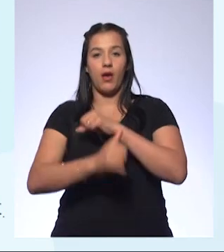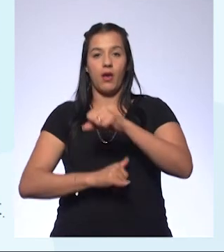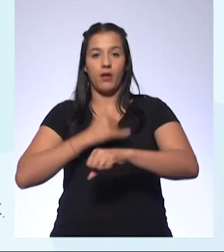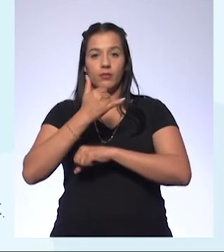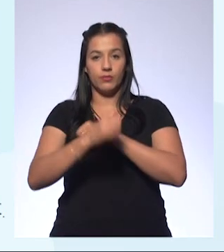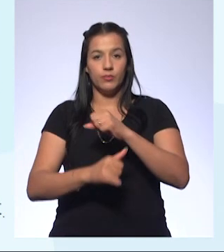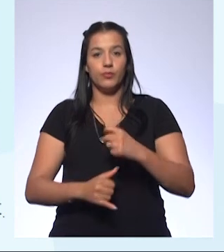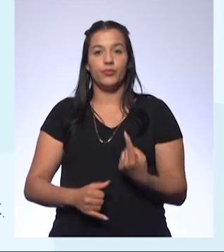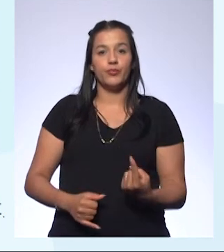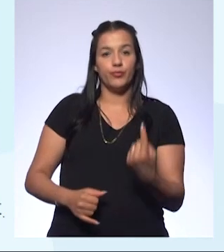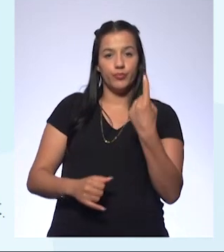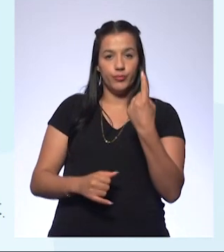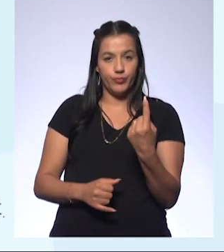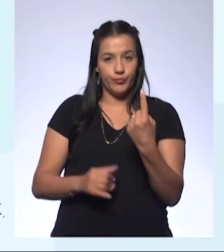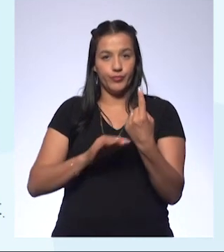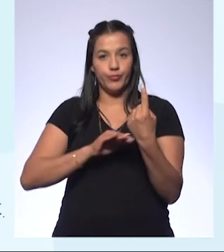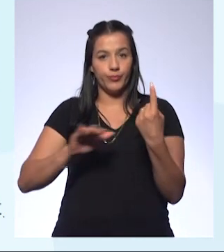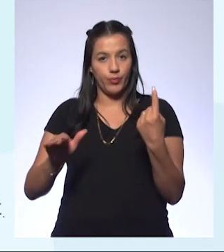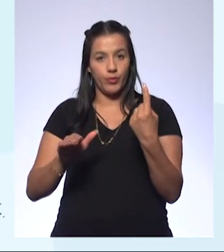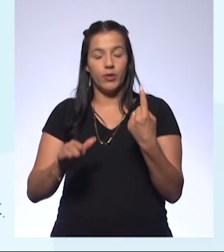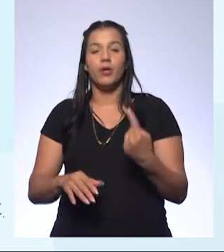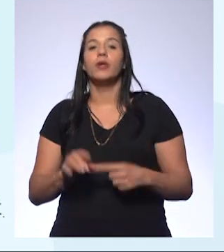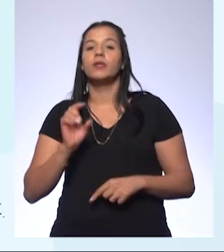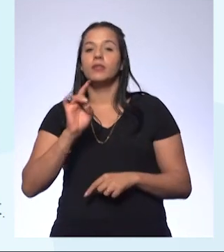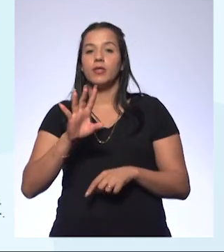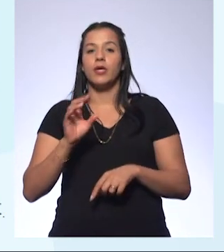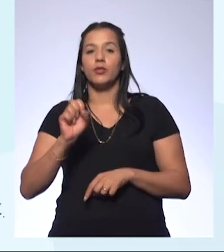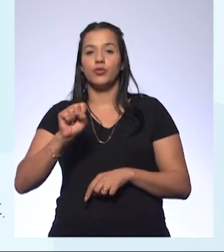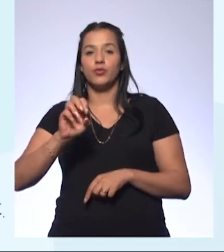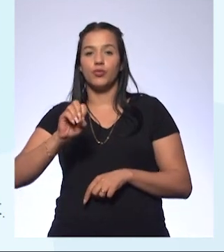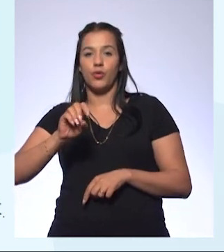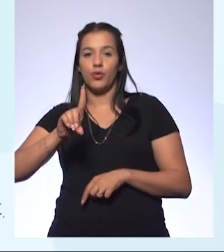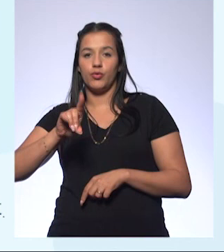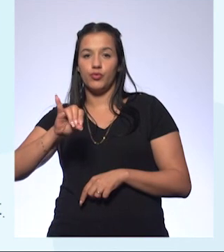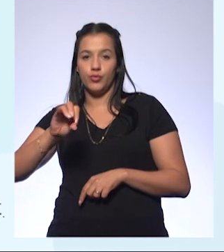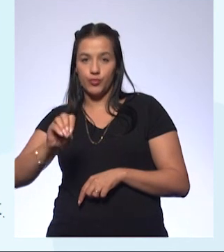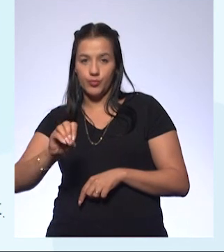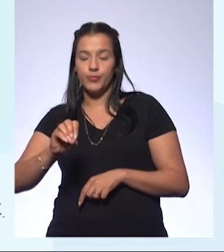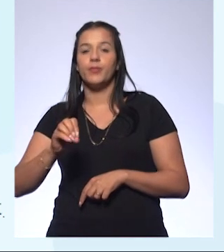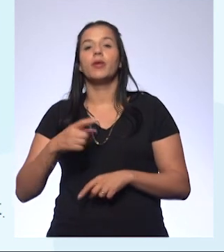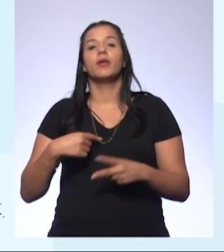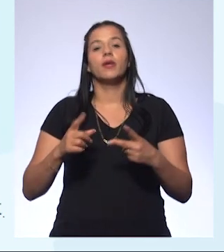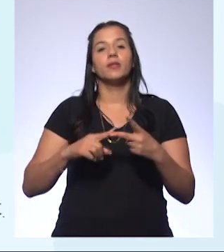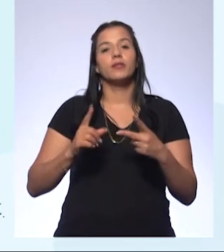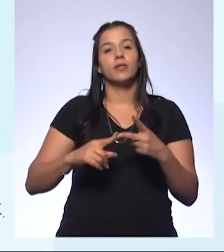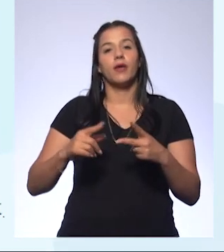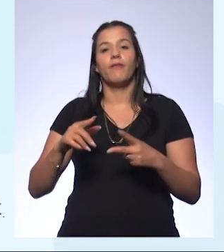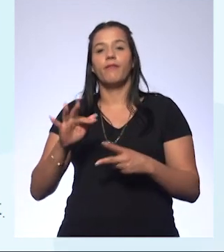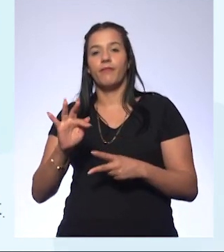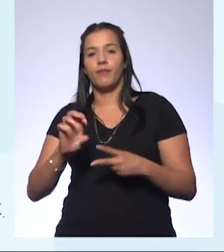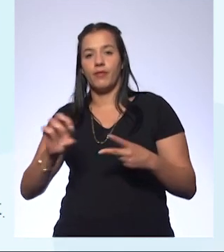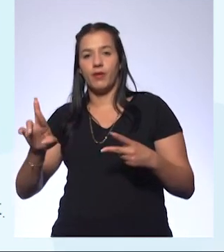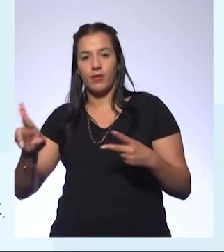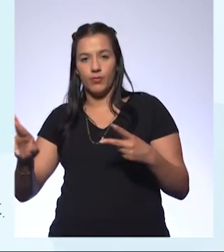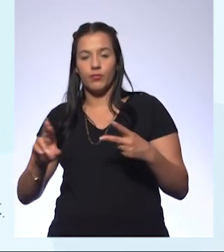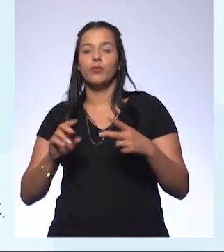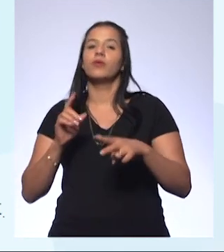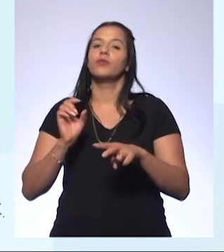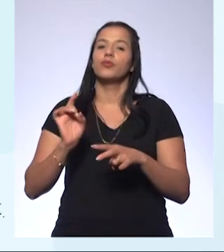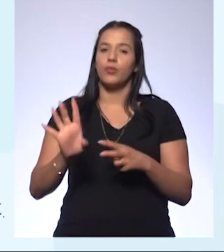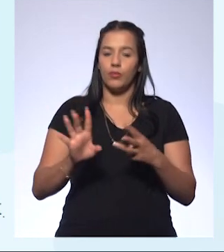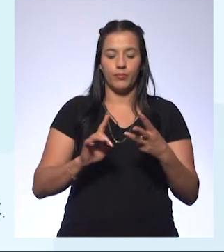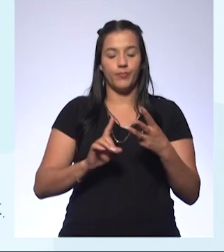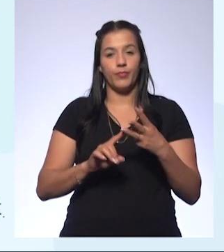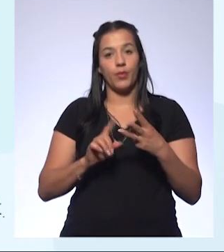mesmo elemento. Então, se é o metal sódio, só existem átomos de sódio. Se é o metal ferro, só existem átomos de ferro.